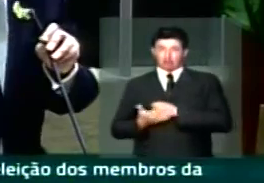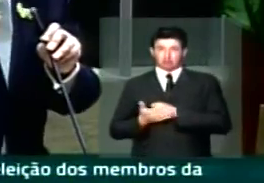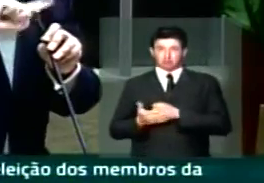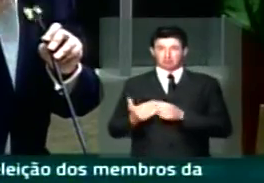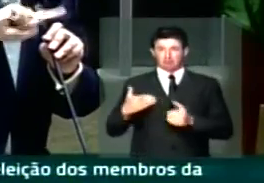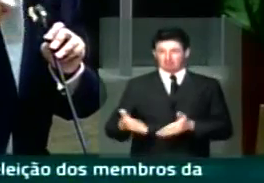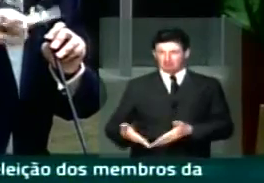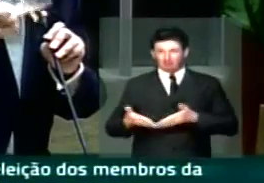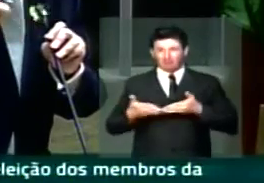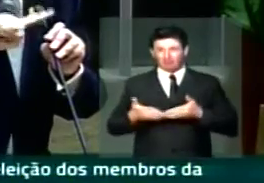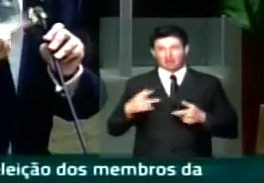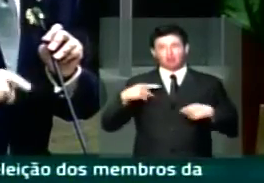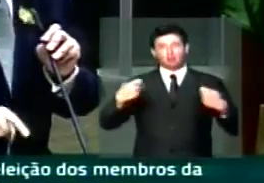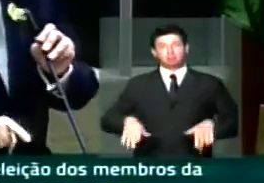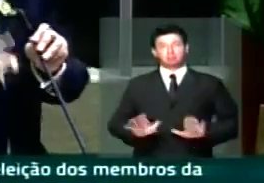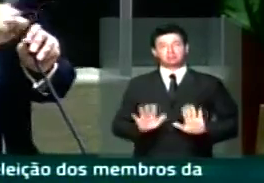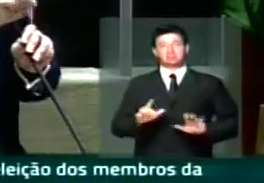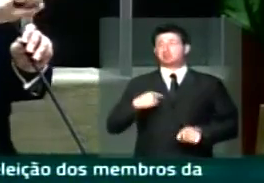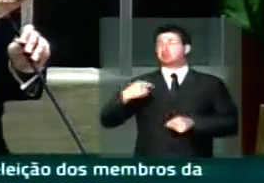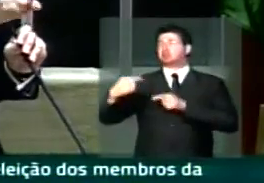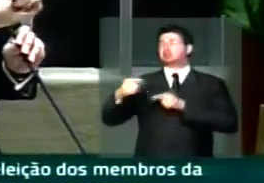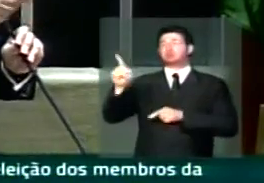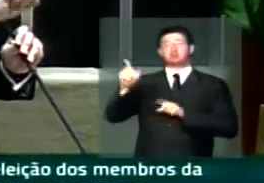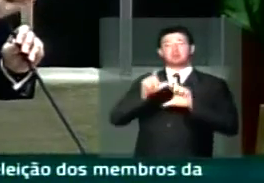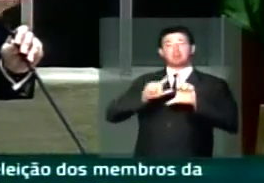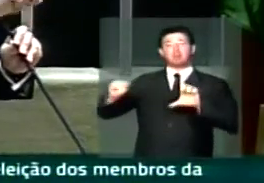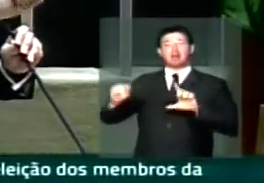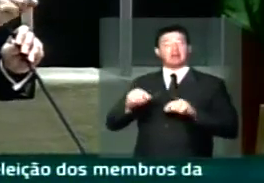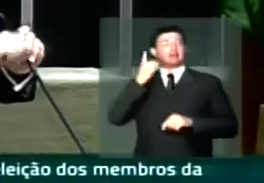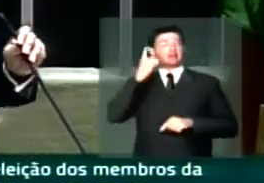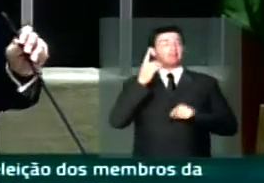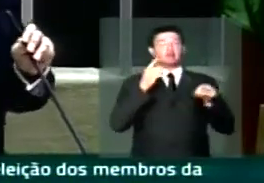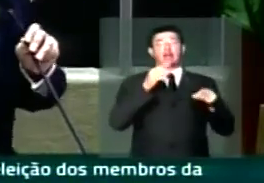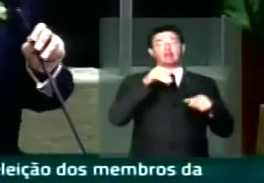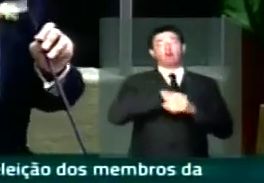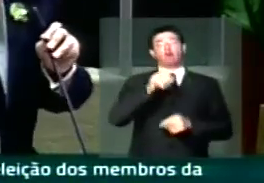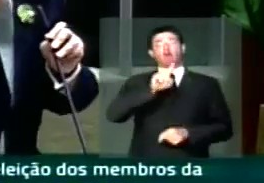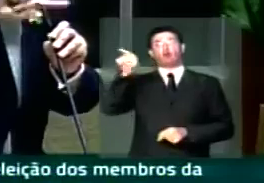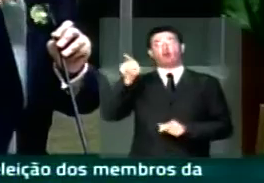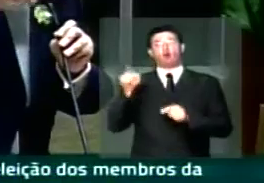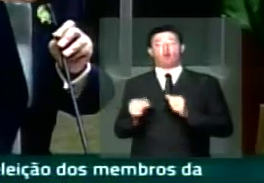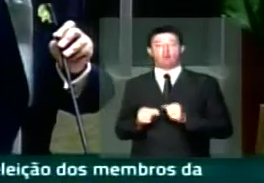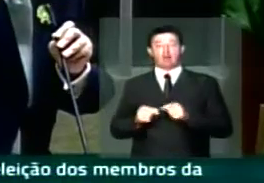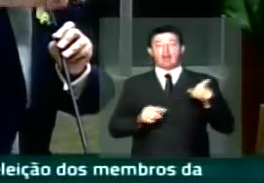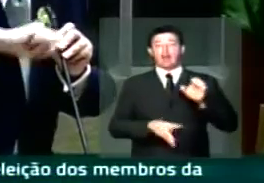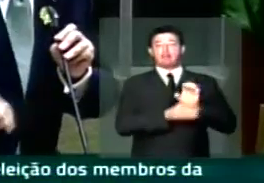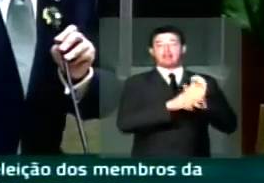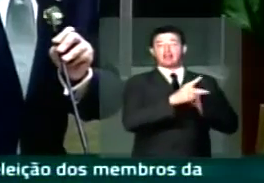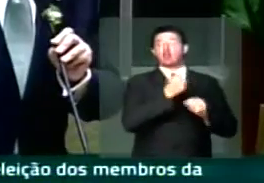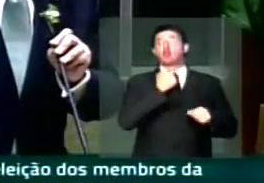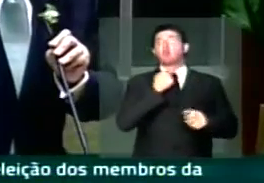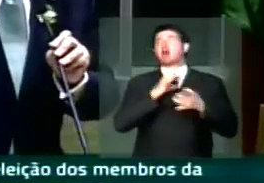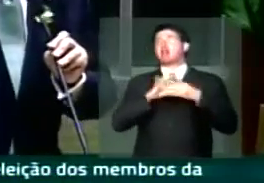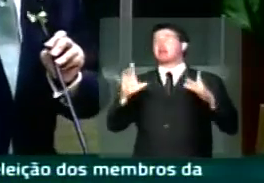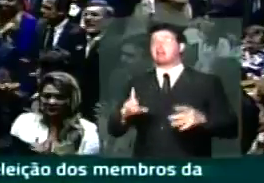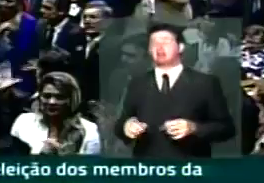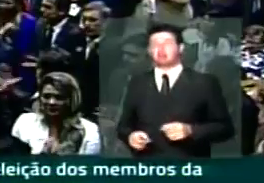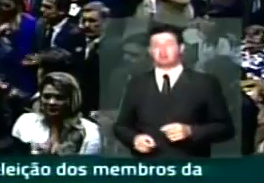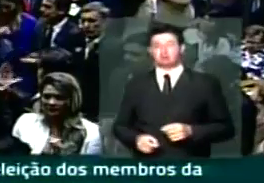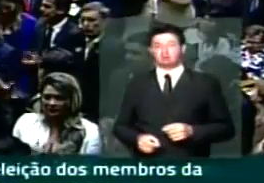ninguém, eu não tive que discutir com o Palácio que o parlamentar A não votou com o governo e que a emenda dele não podia ser